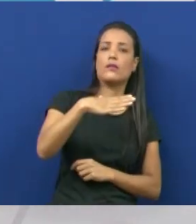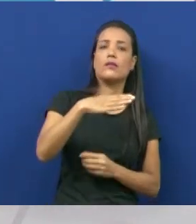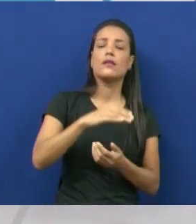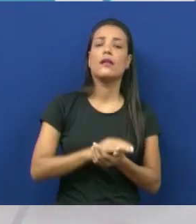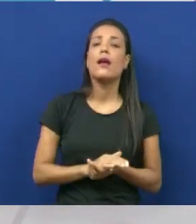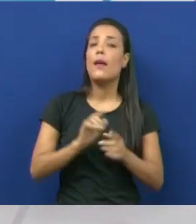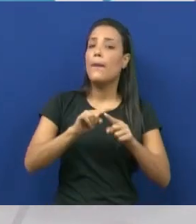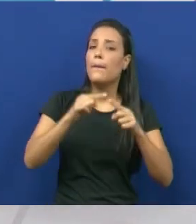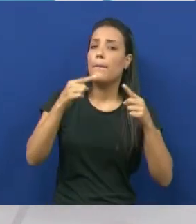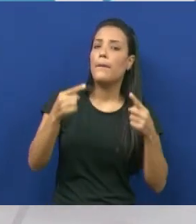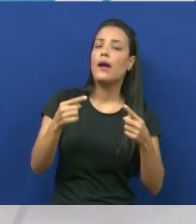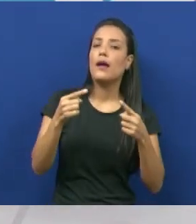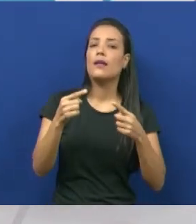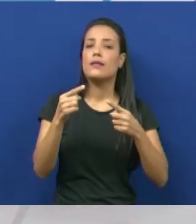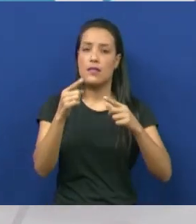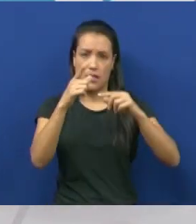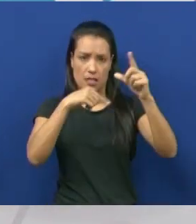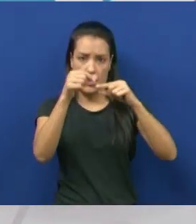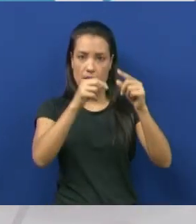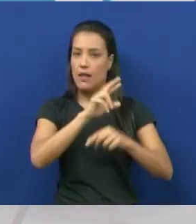não é uma estrela, é um meteoro.